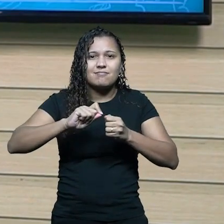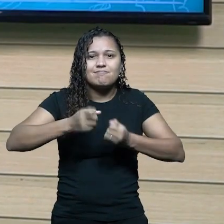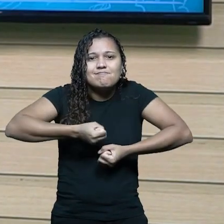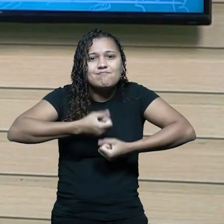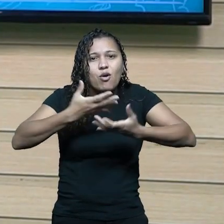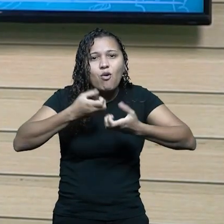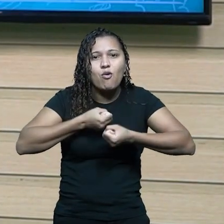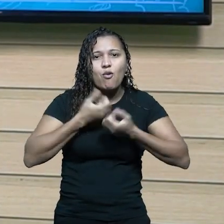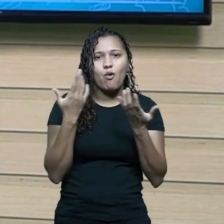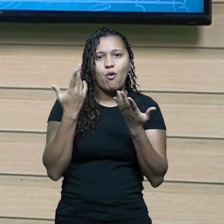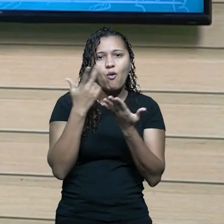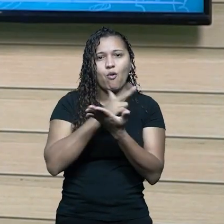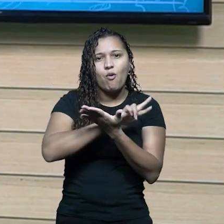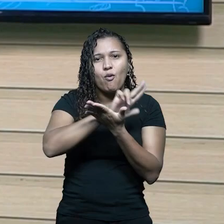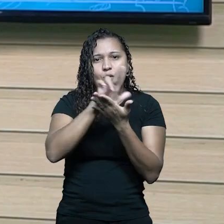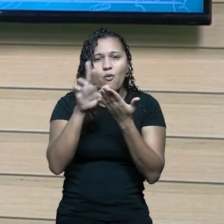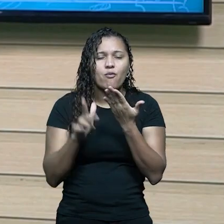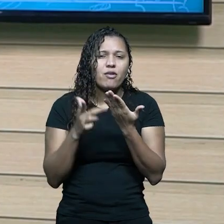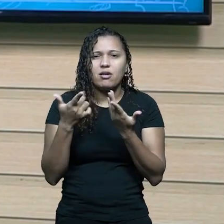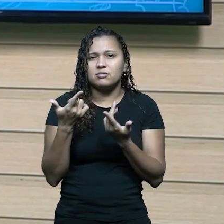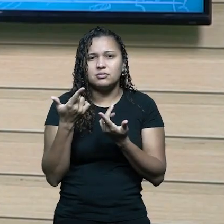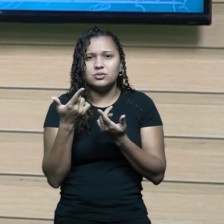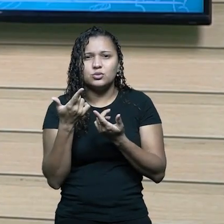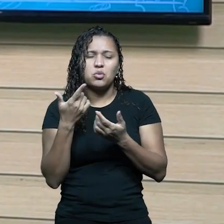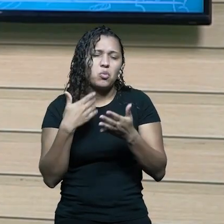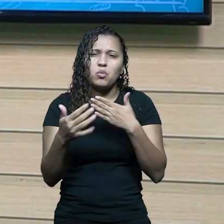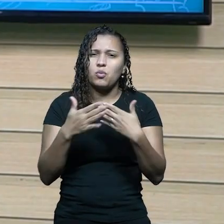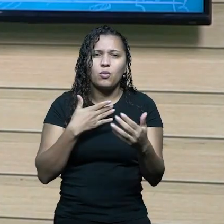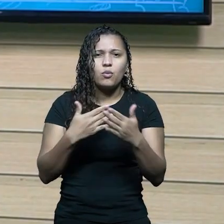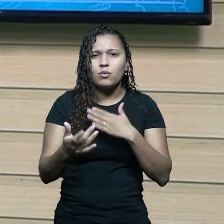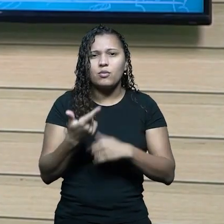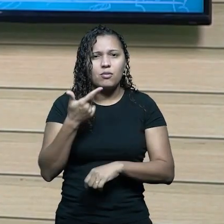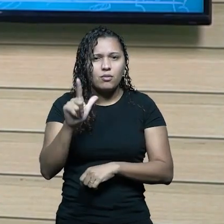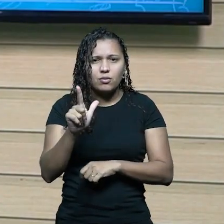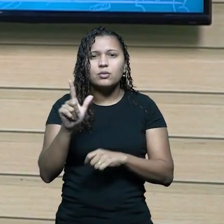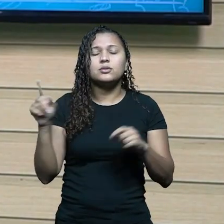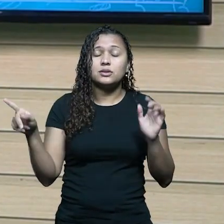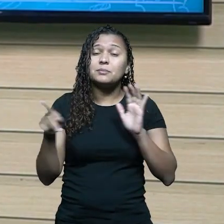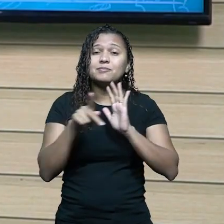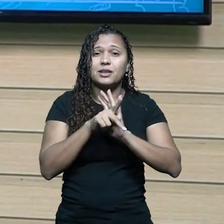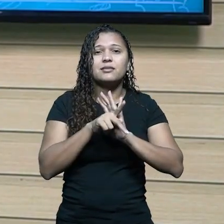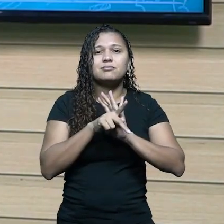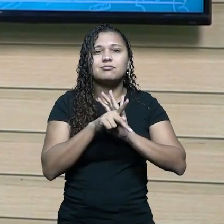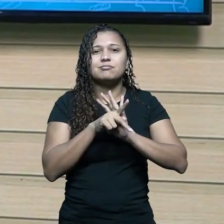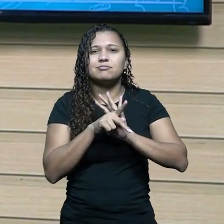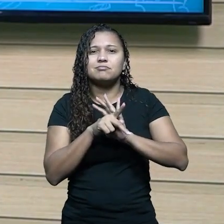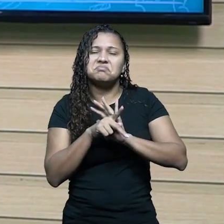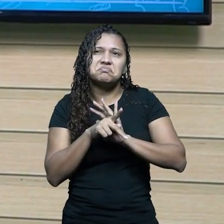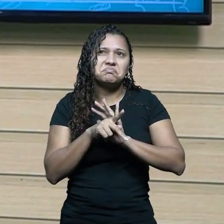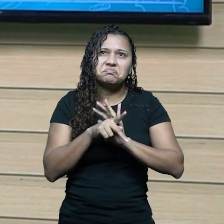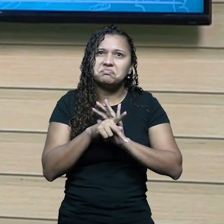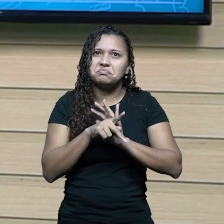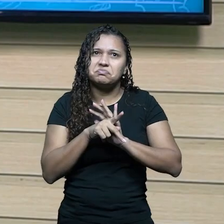a produção das peças ou de qualquer outro elemento que vai fazer parte do nosso